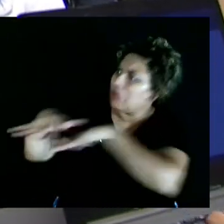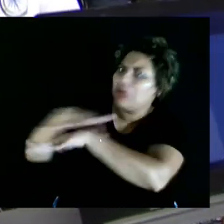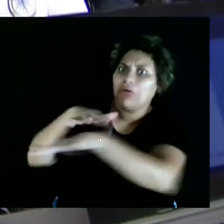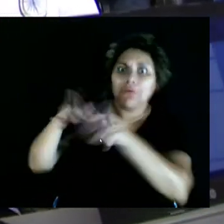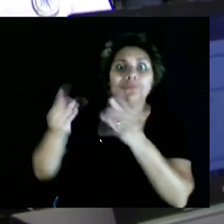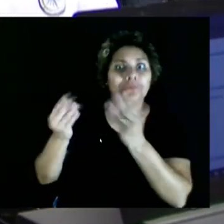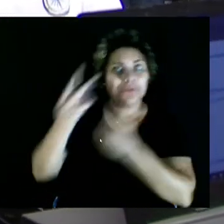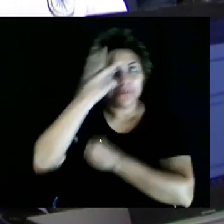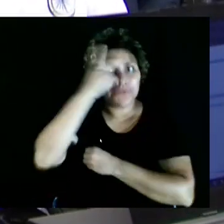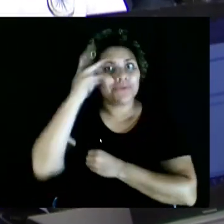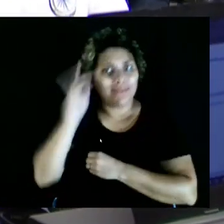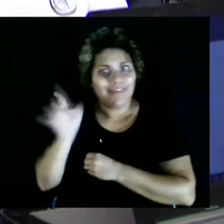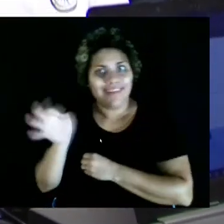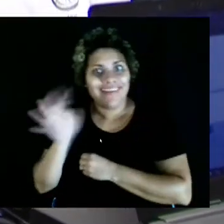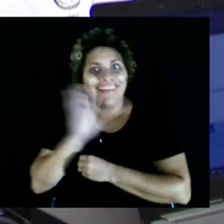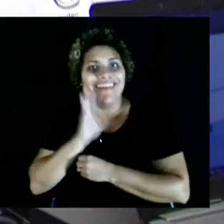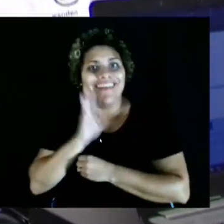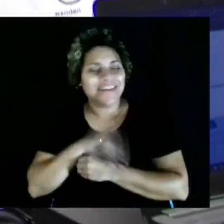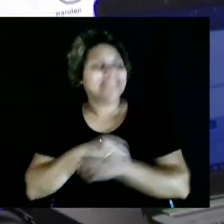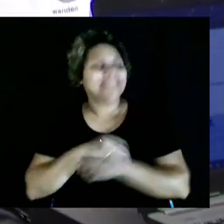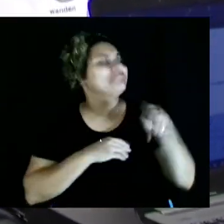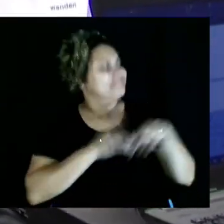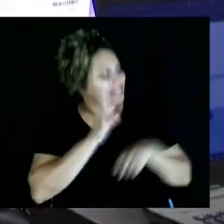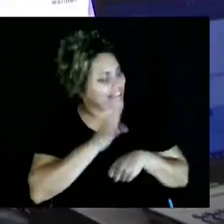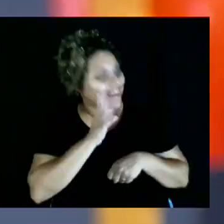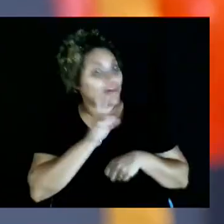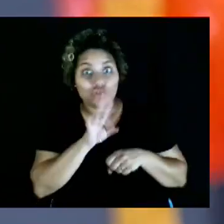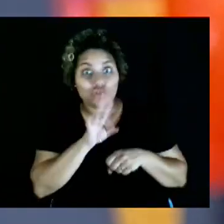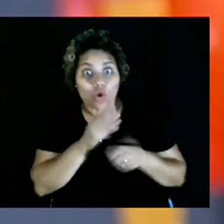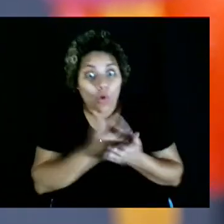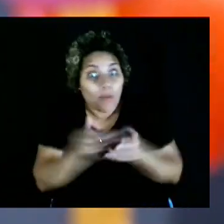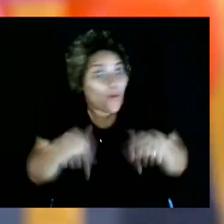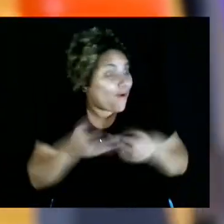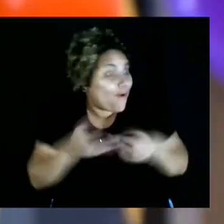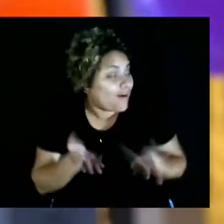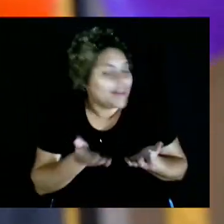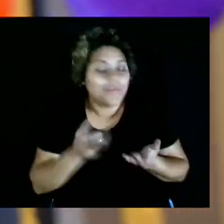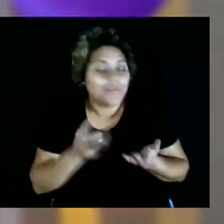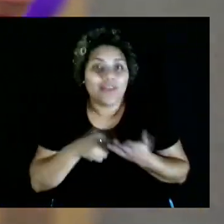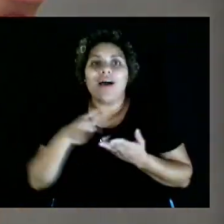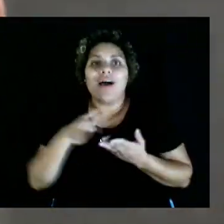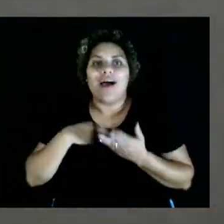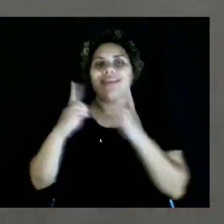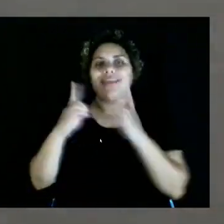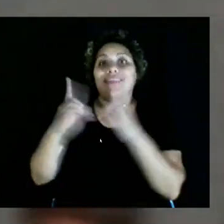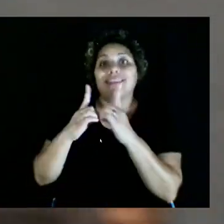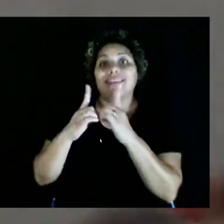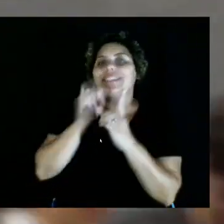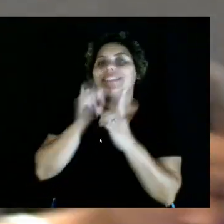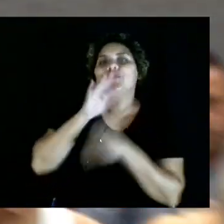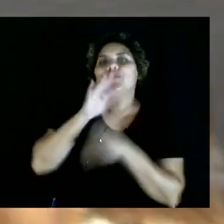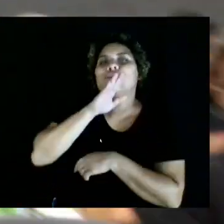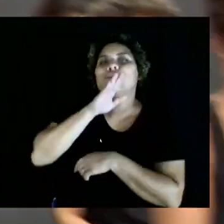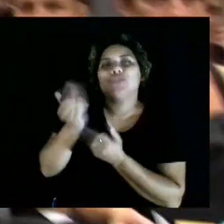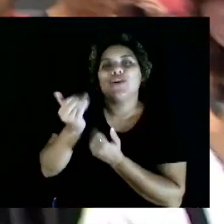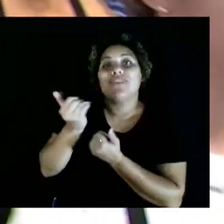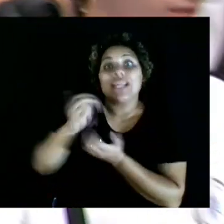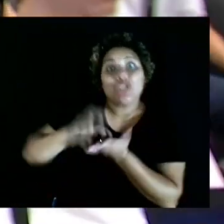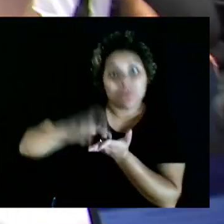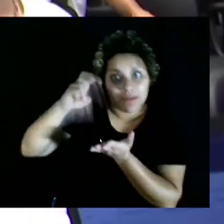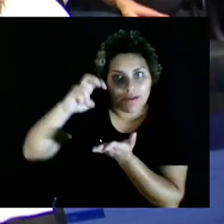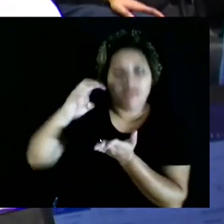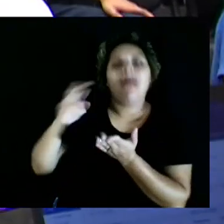só começamos, né? E aí a gente consegue atender tanto os jovens que estudam de manhã, eles podem vir à tarde, os jovens que estudam à tarde podem vir de